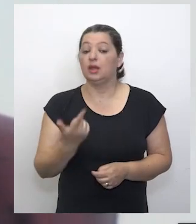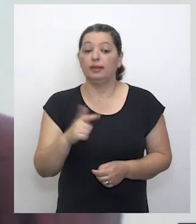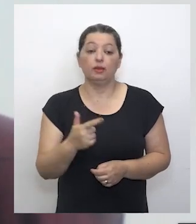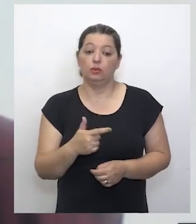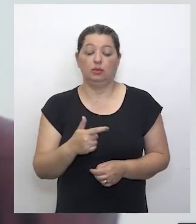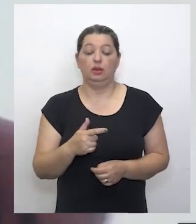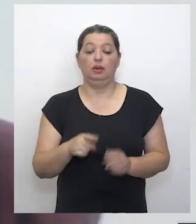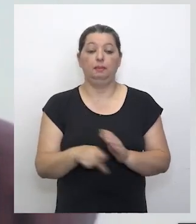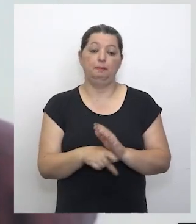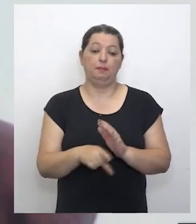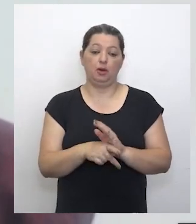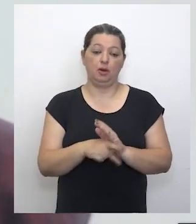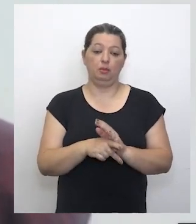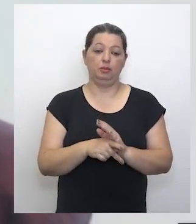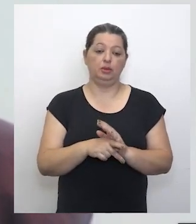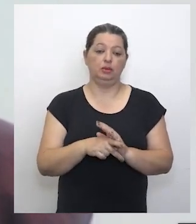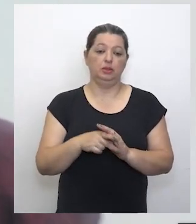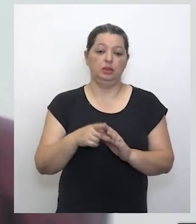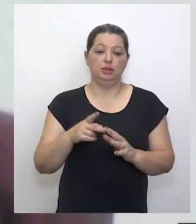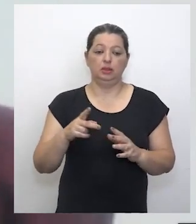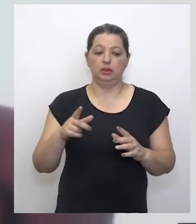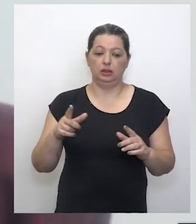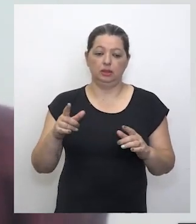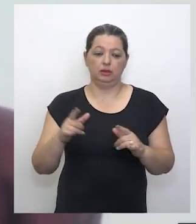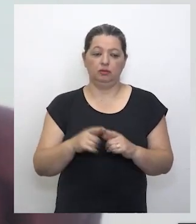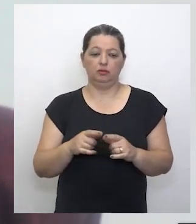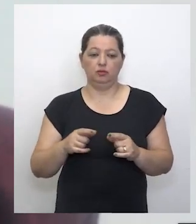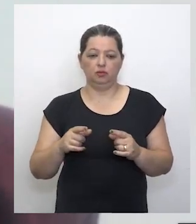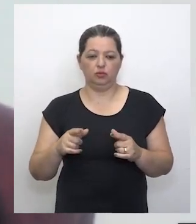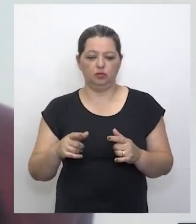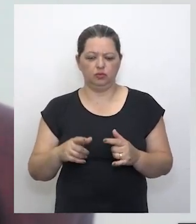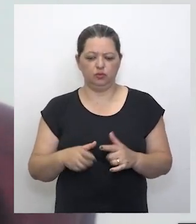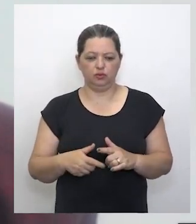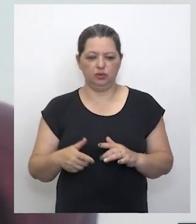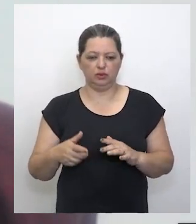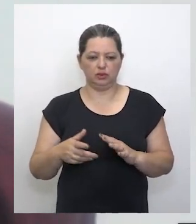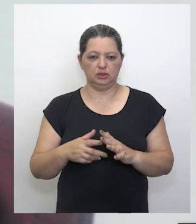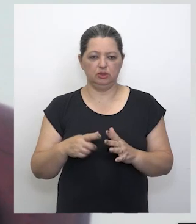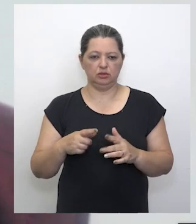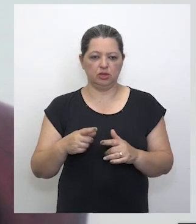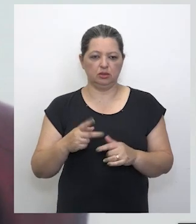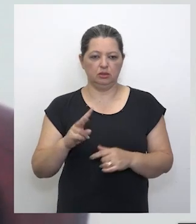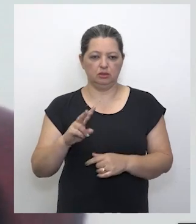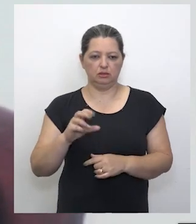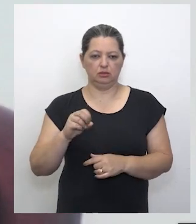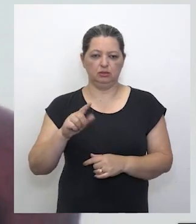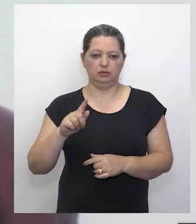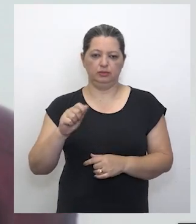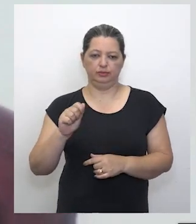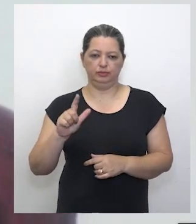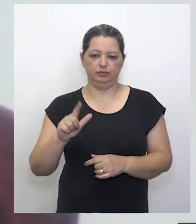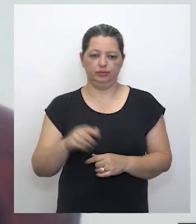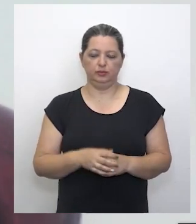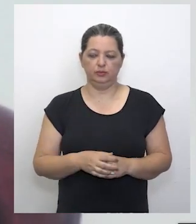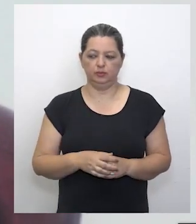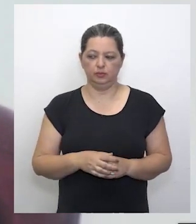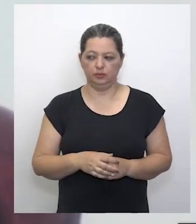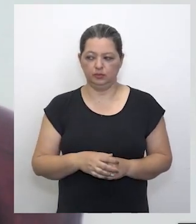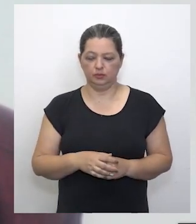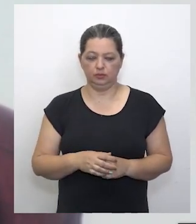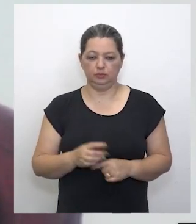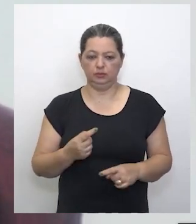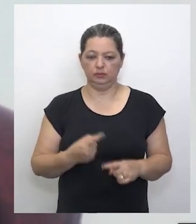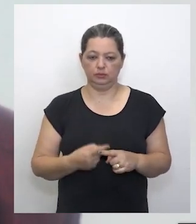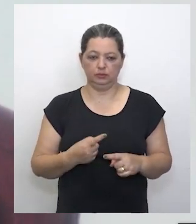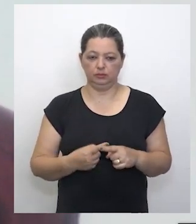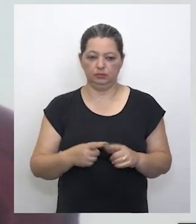iguais. Também é importante. Nós temos aí em alguns slides, nos próximos slides, algumas